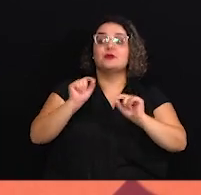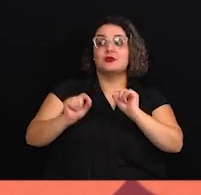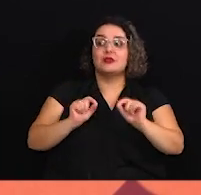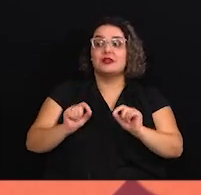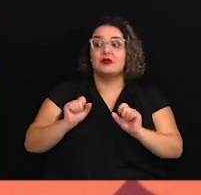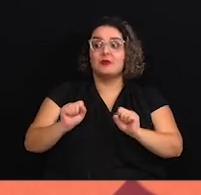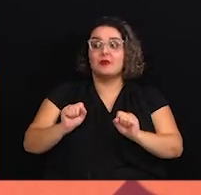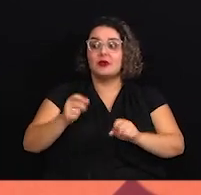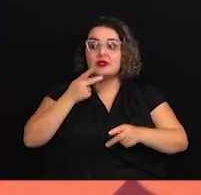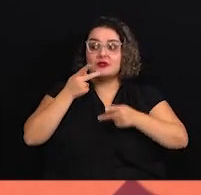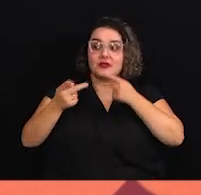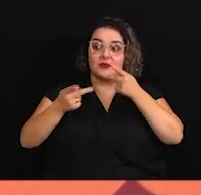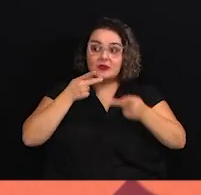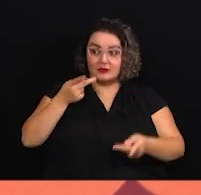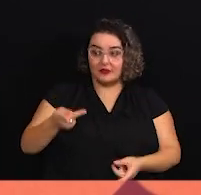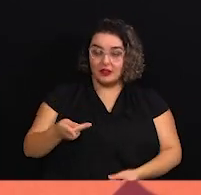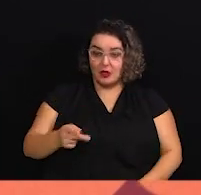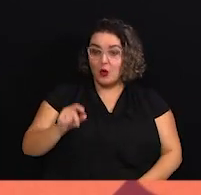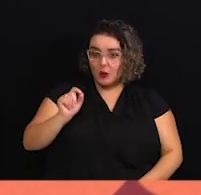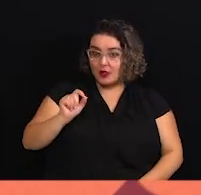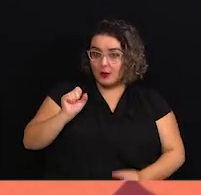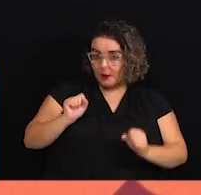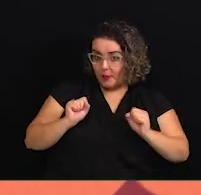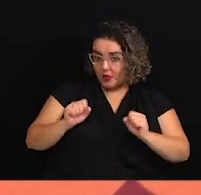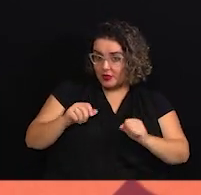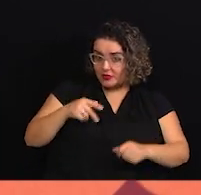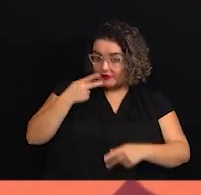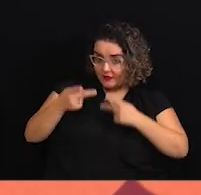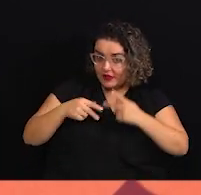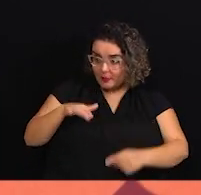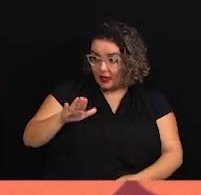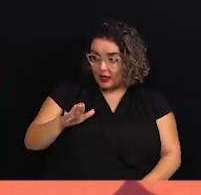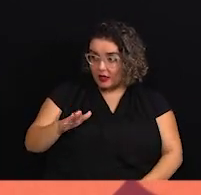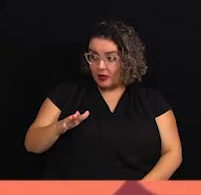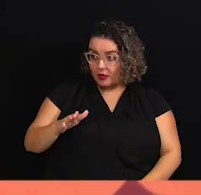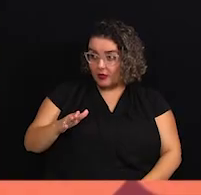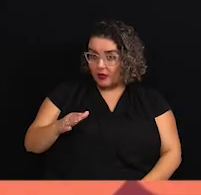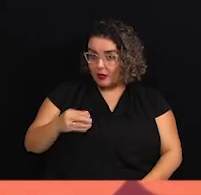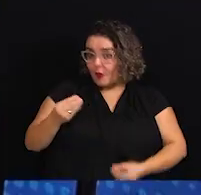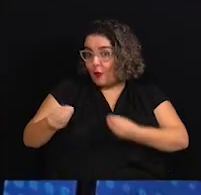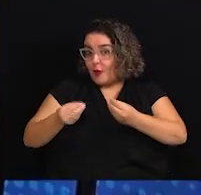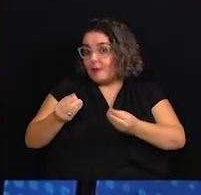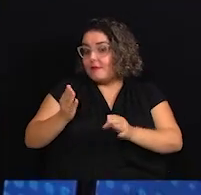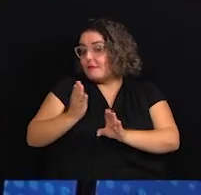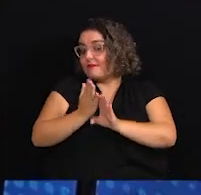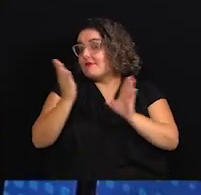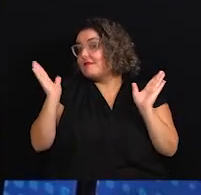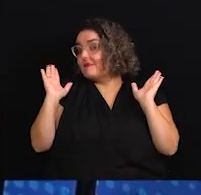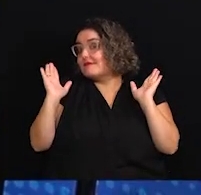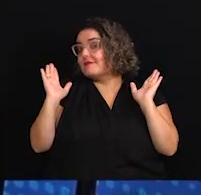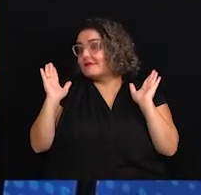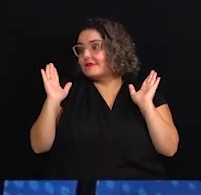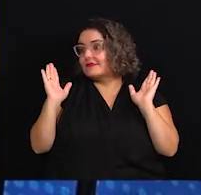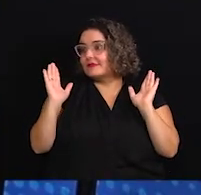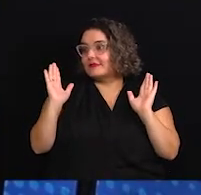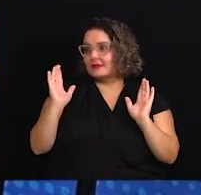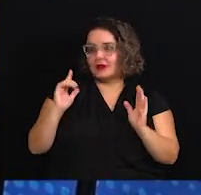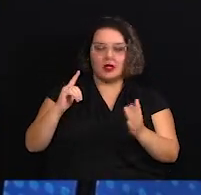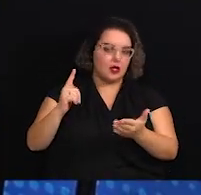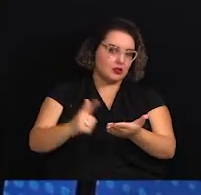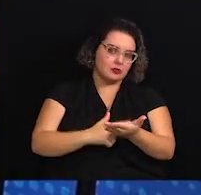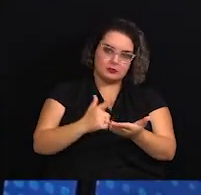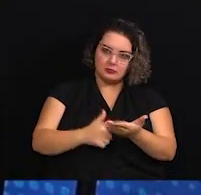falar mais? O que você pode falar mais é sobre como eles te encontram, né? Meu livro está em todas as